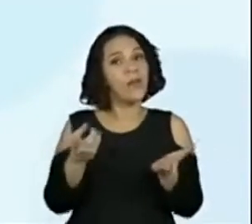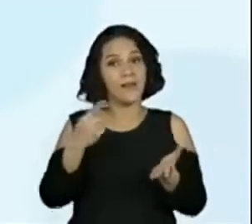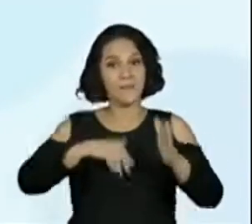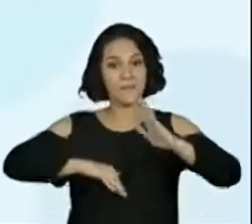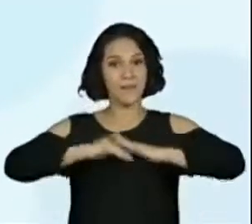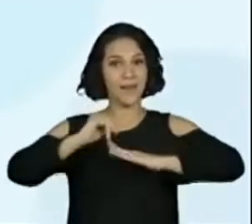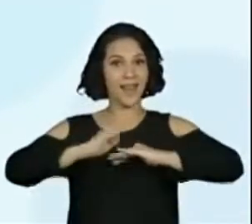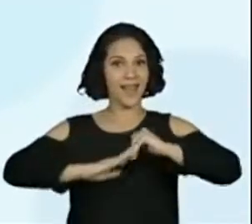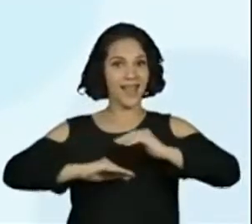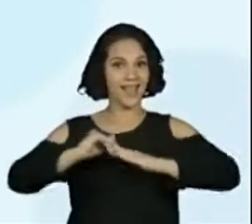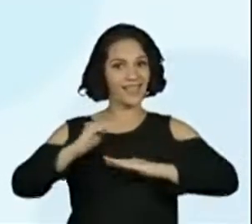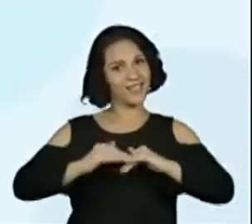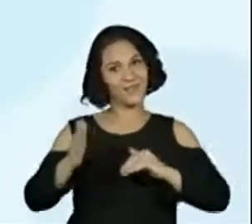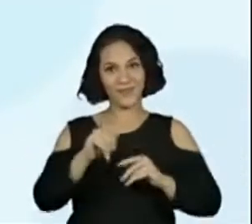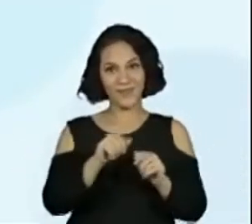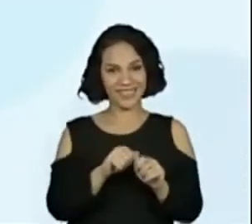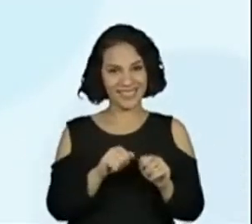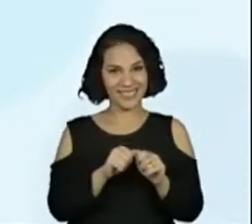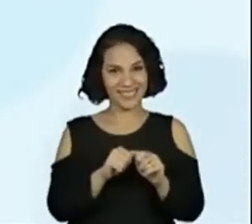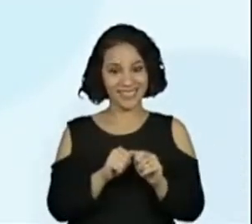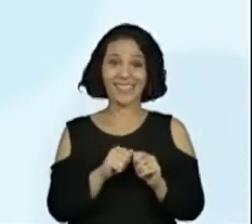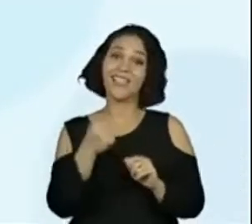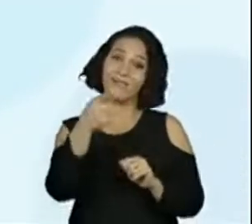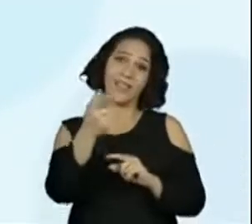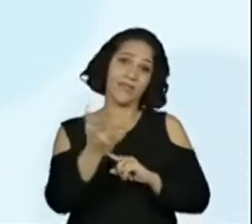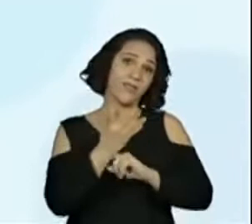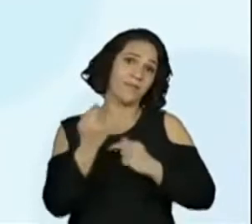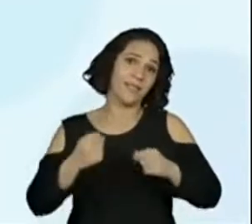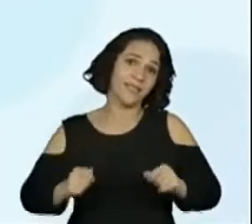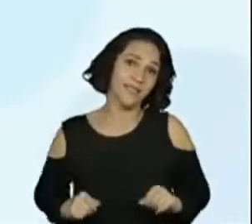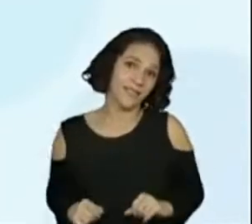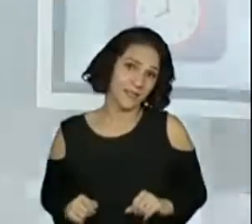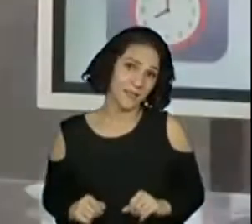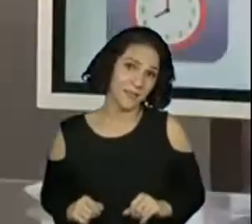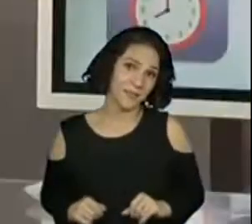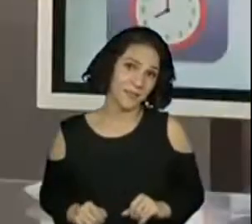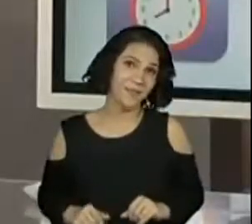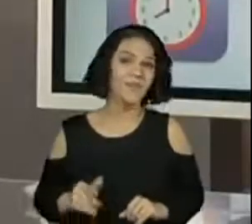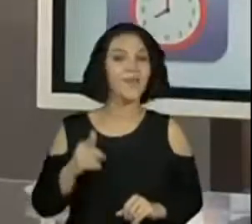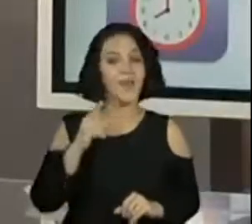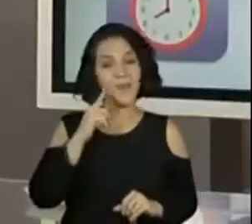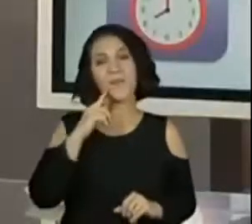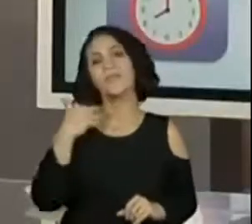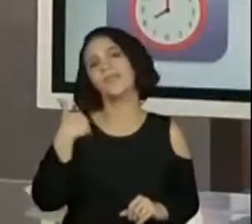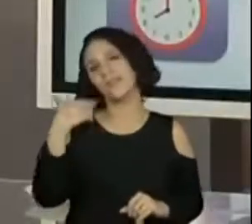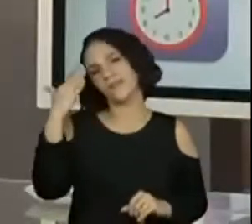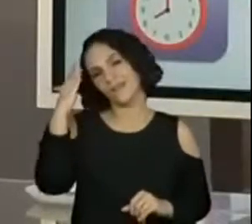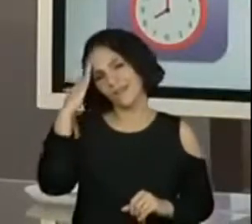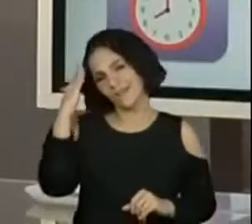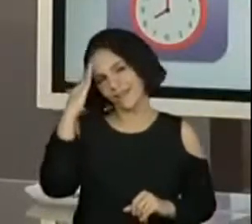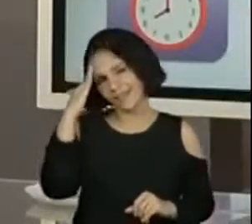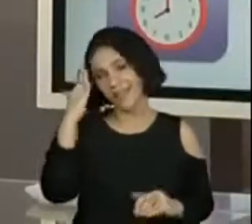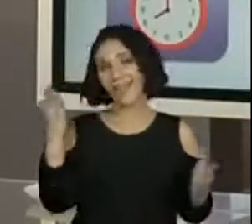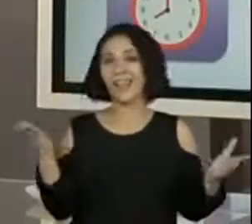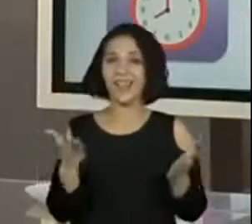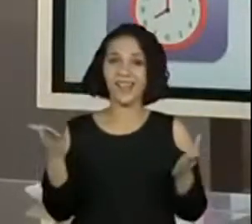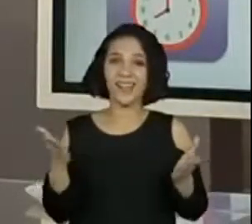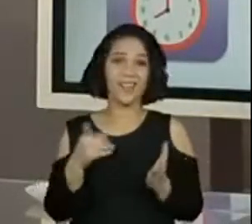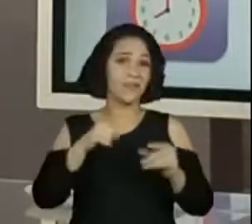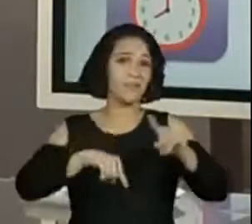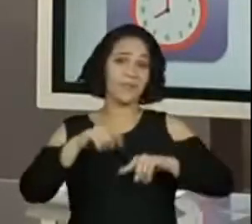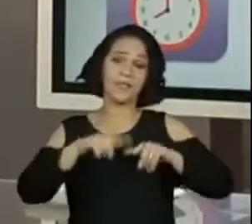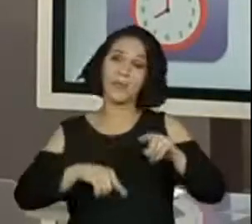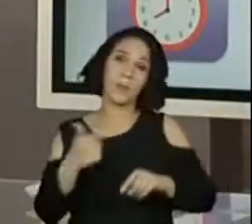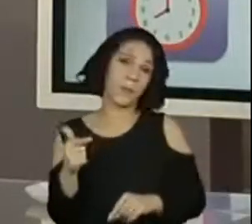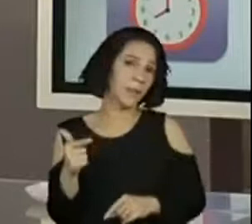na massa. E aí, eu vou precisar da ajuda de vocês. Eu sei que provavelmente nesse momento vocês não têm o